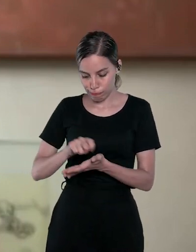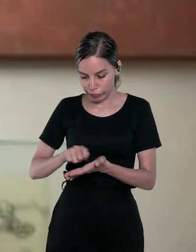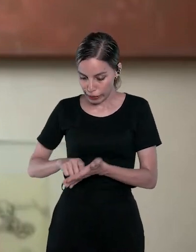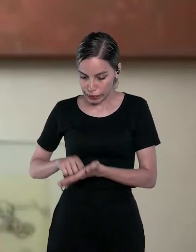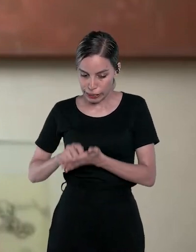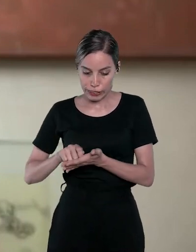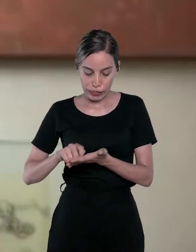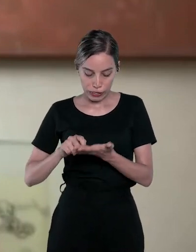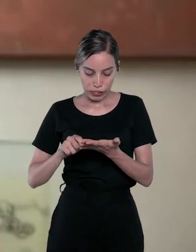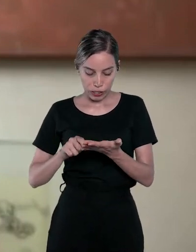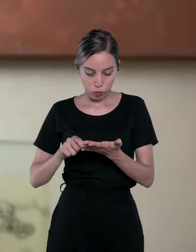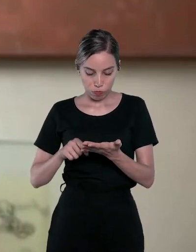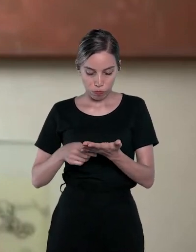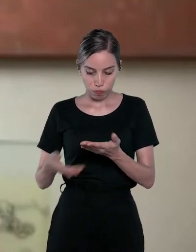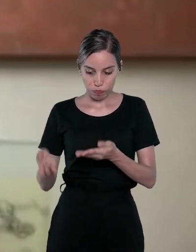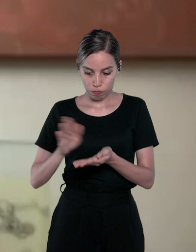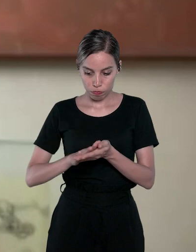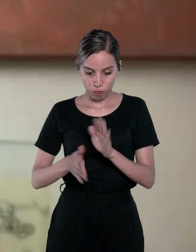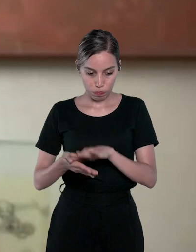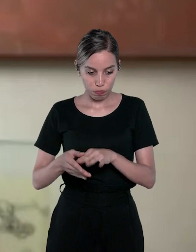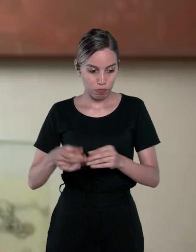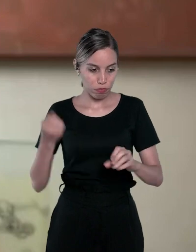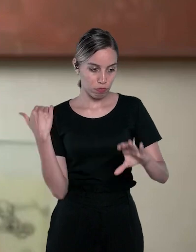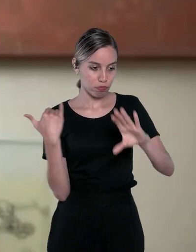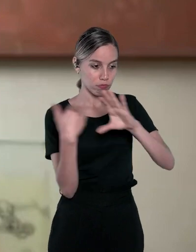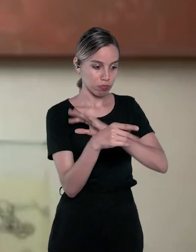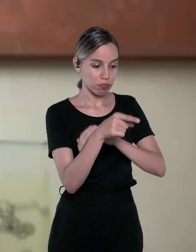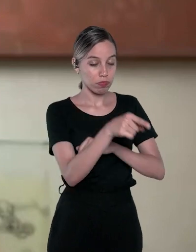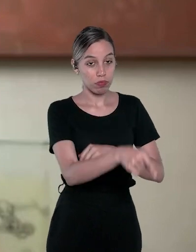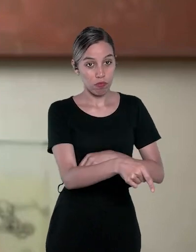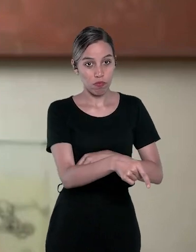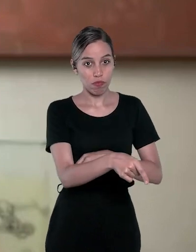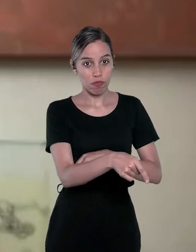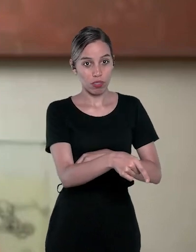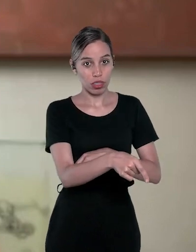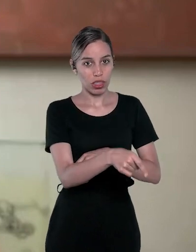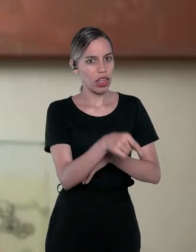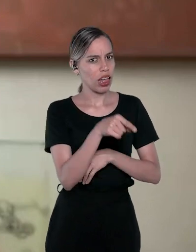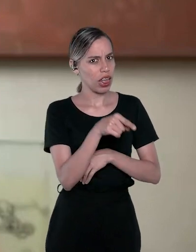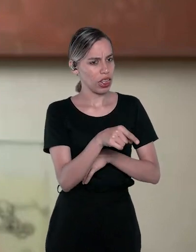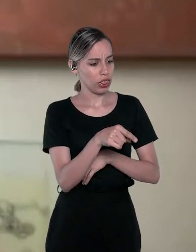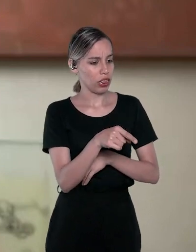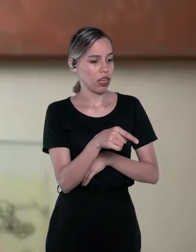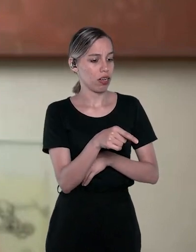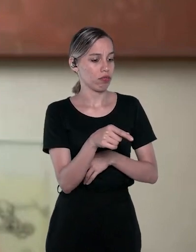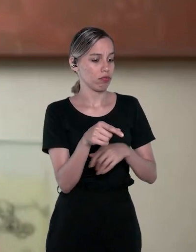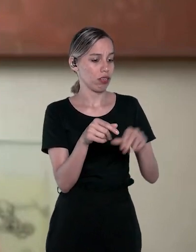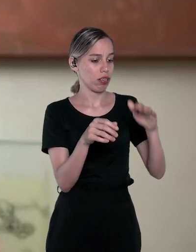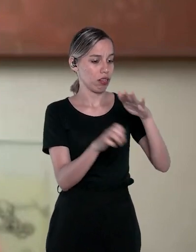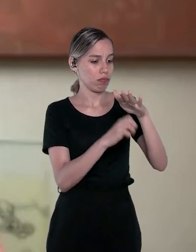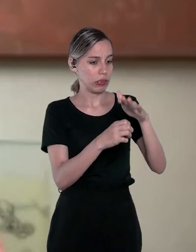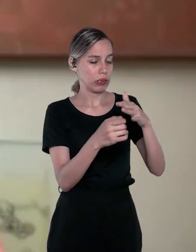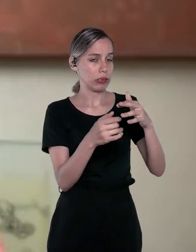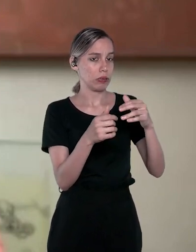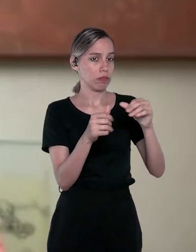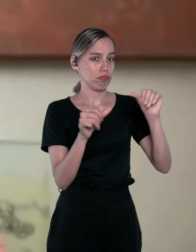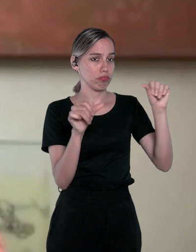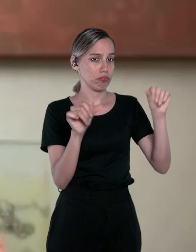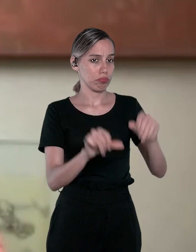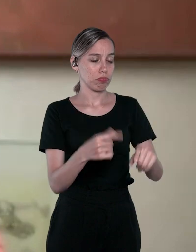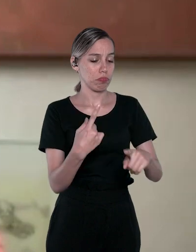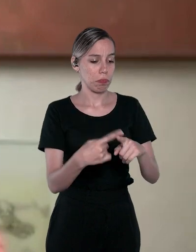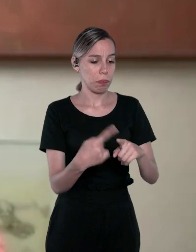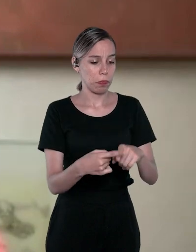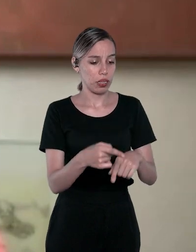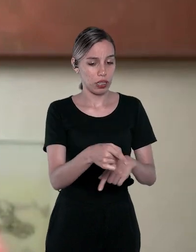peguei a editora num momento de crítica, porque eles já estavam... Todo mundo estava mandando seus livrinhos para